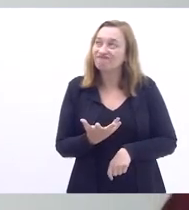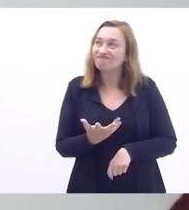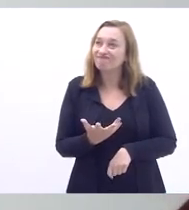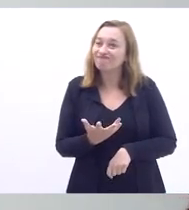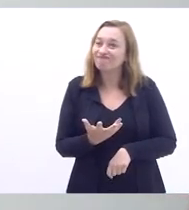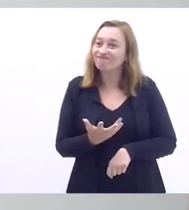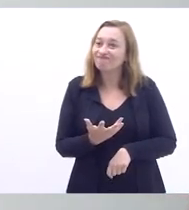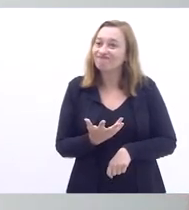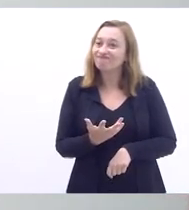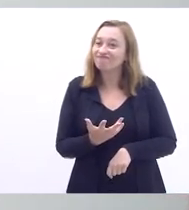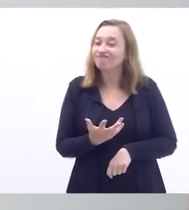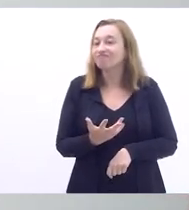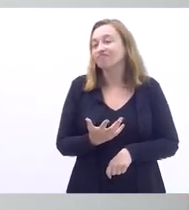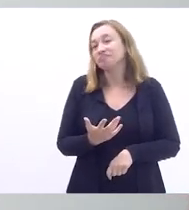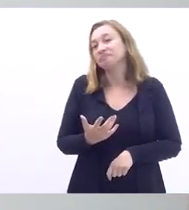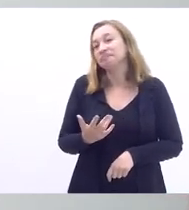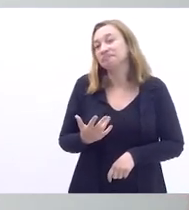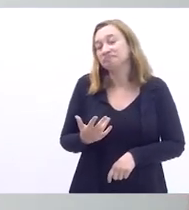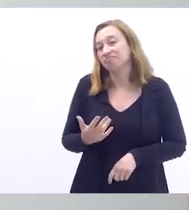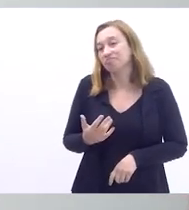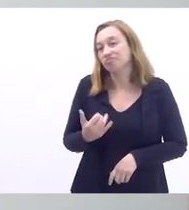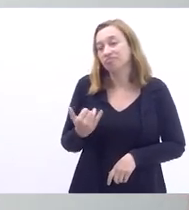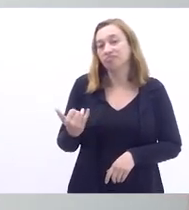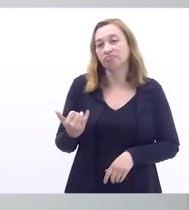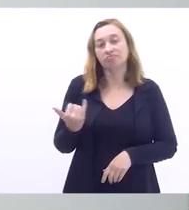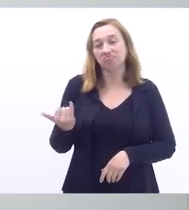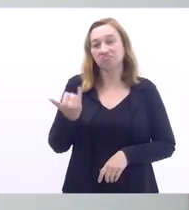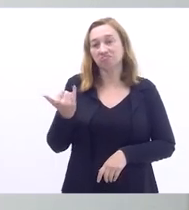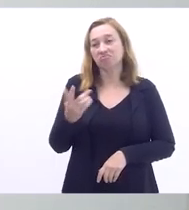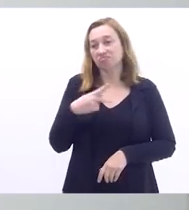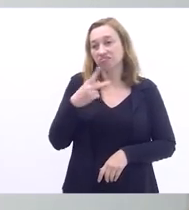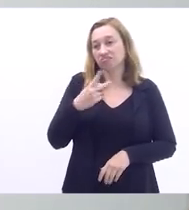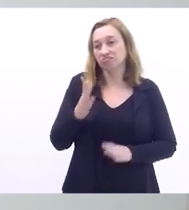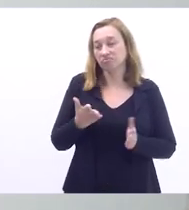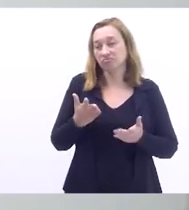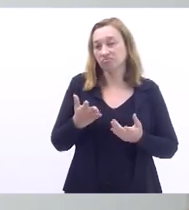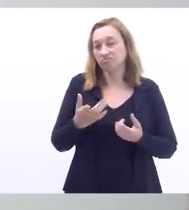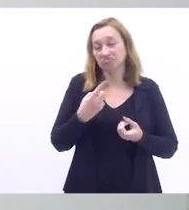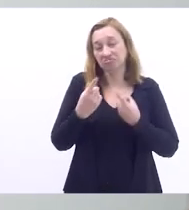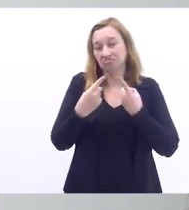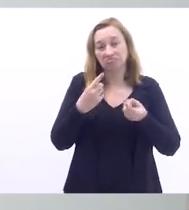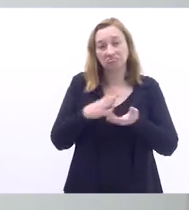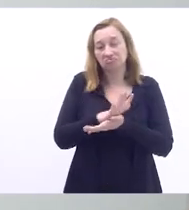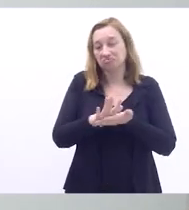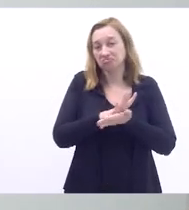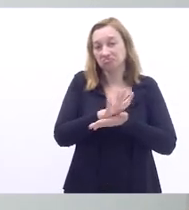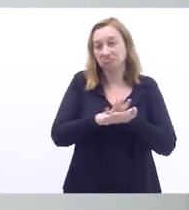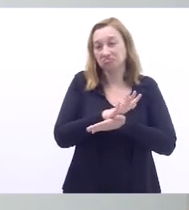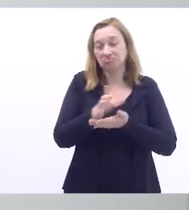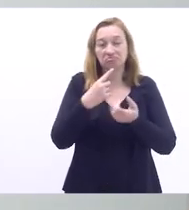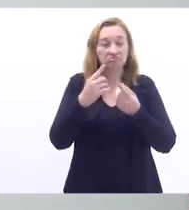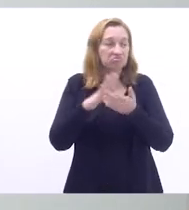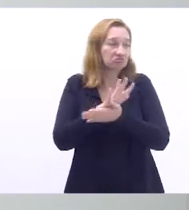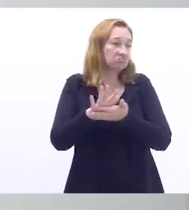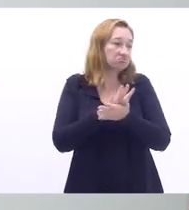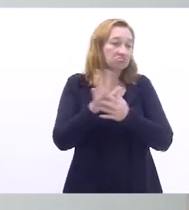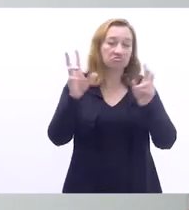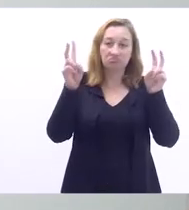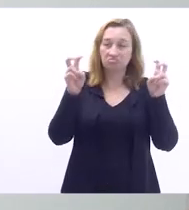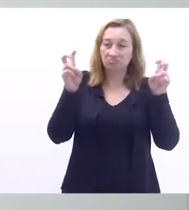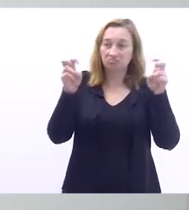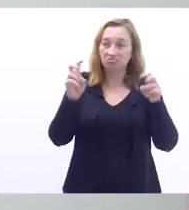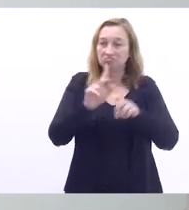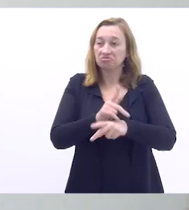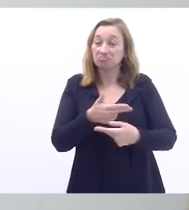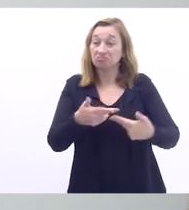uma colocação assim bastante inoportuna tá porque não teve diálogo com ninguém não teve debate as questões são muito